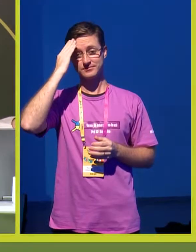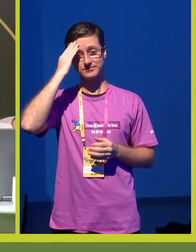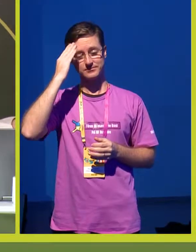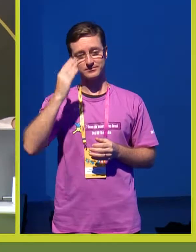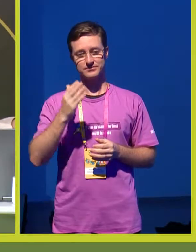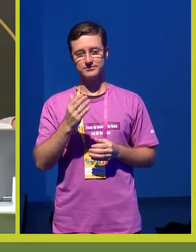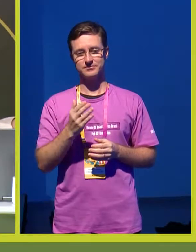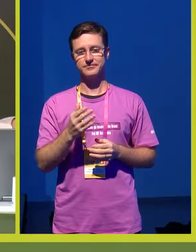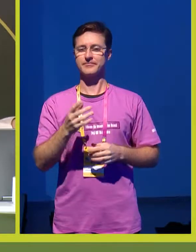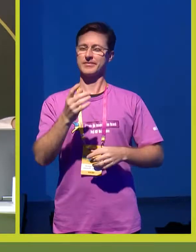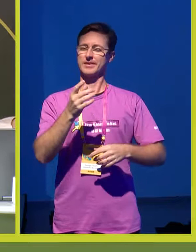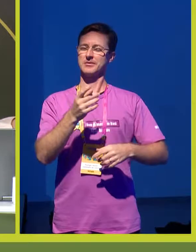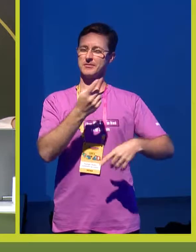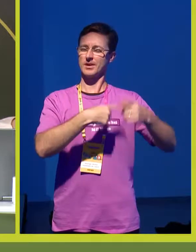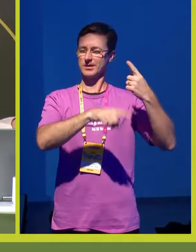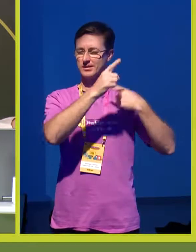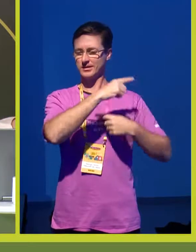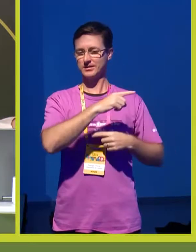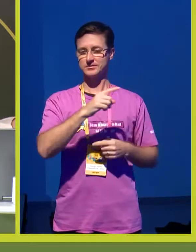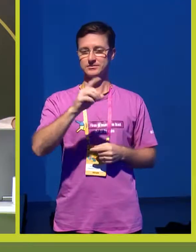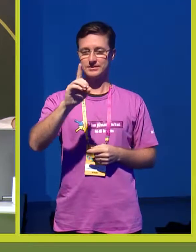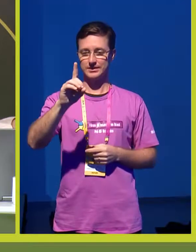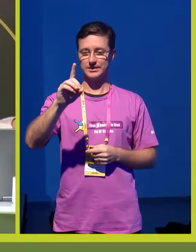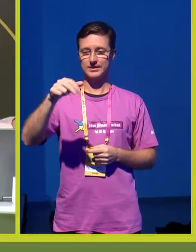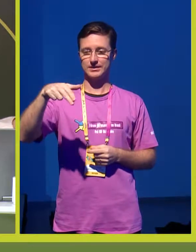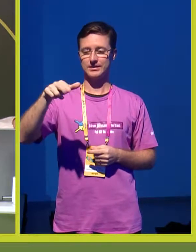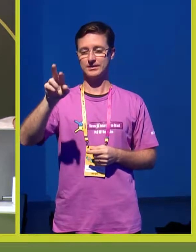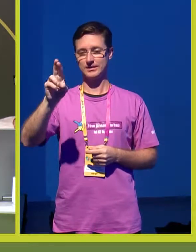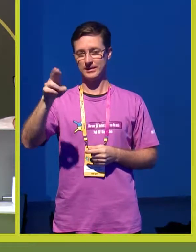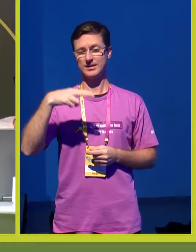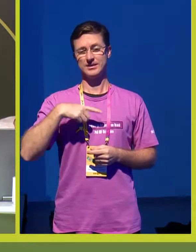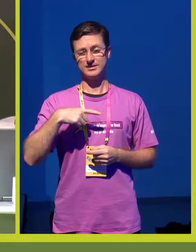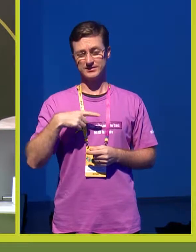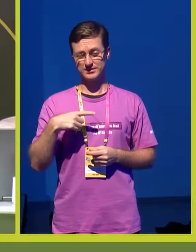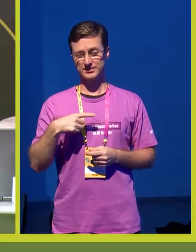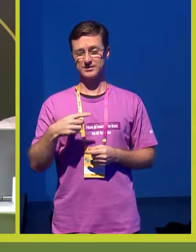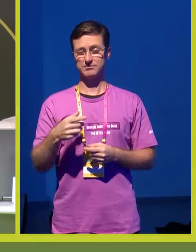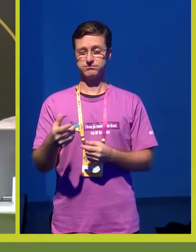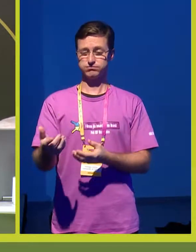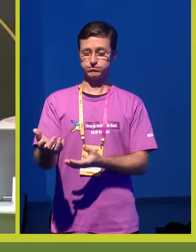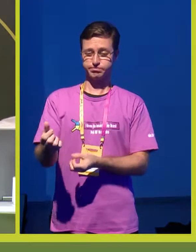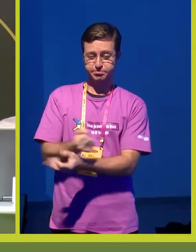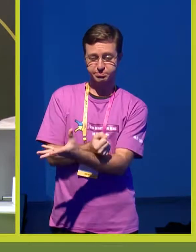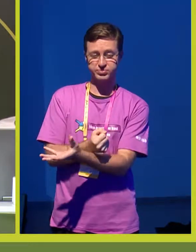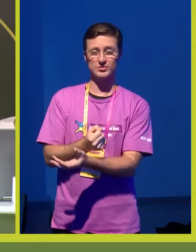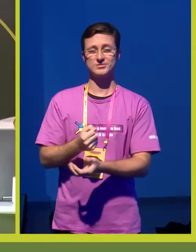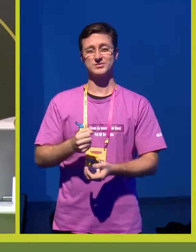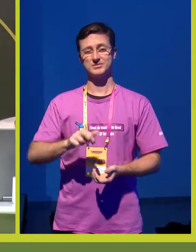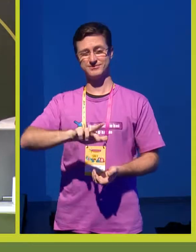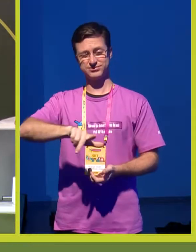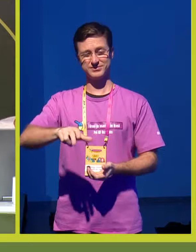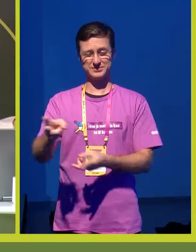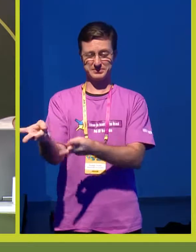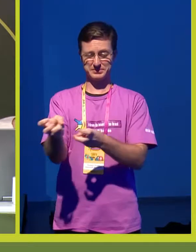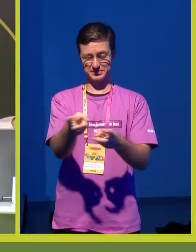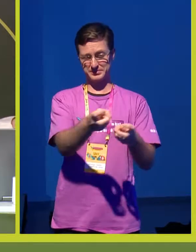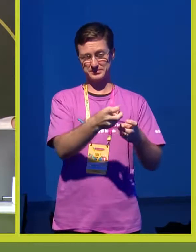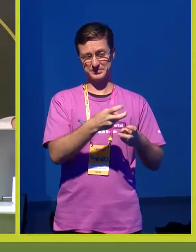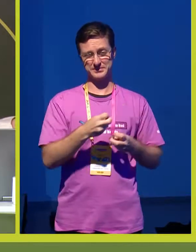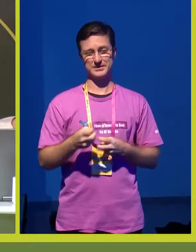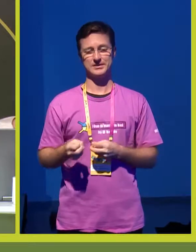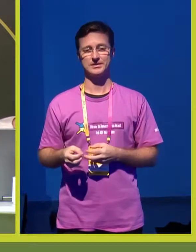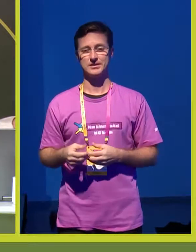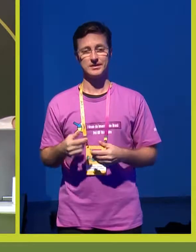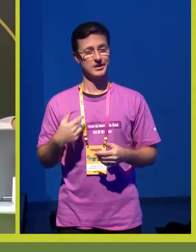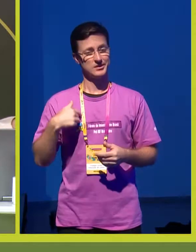no antigo DNR havia imensa prática de corrupção, no entanto, gente não conseguiu, na época em